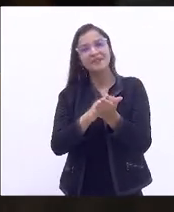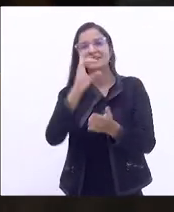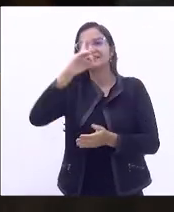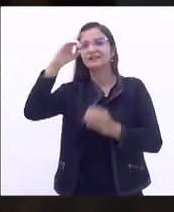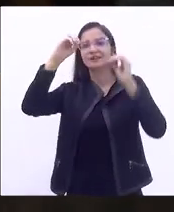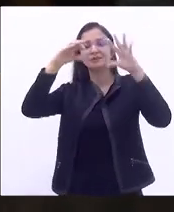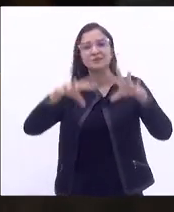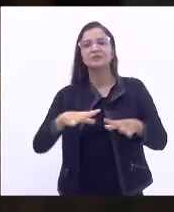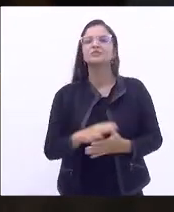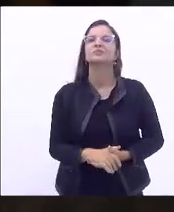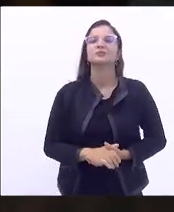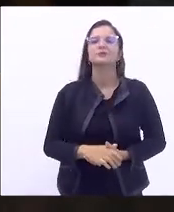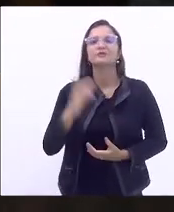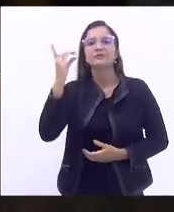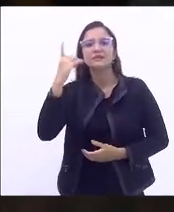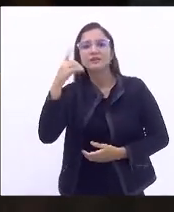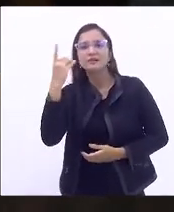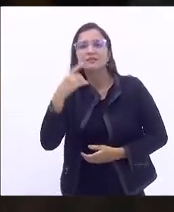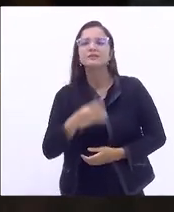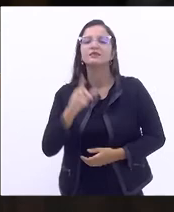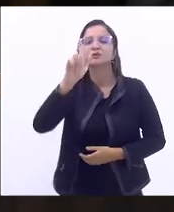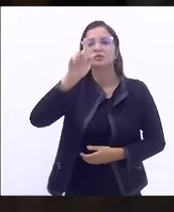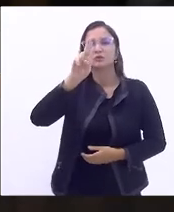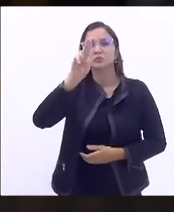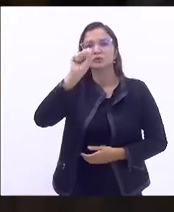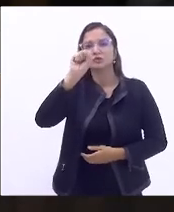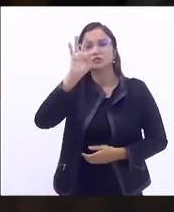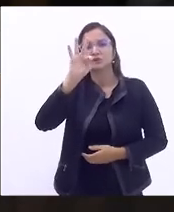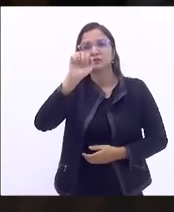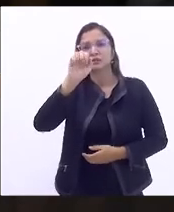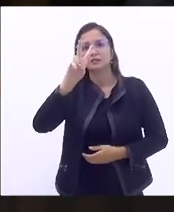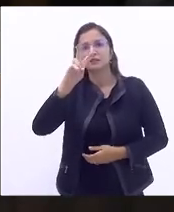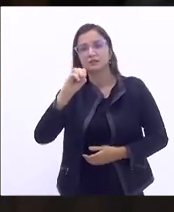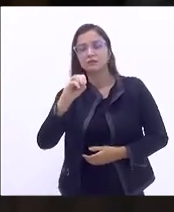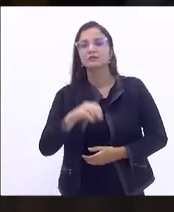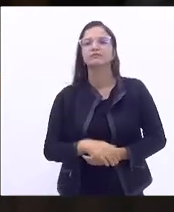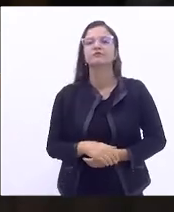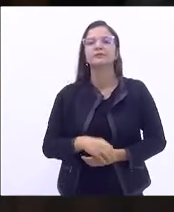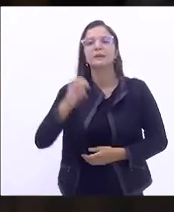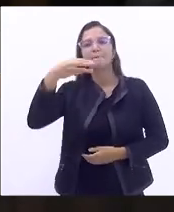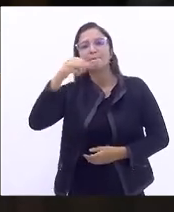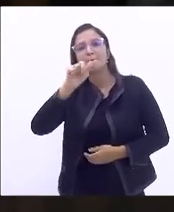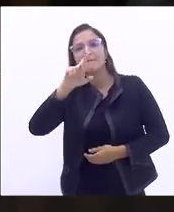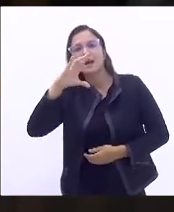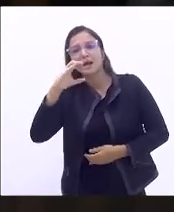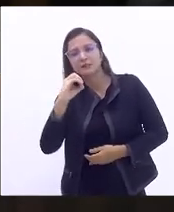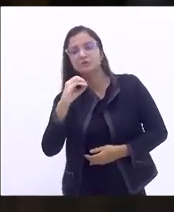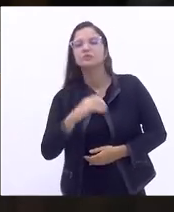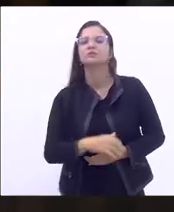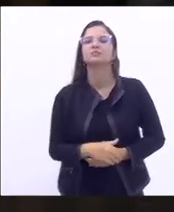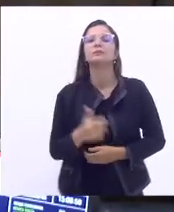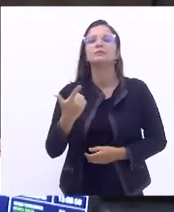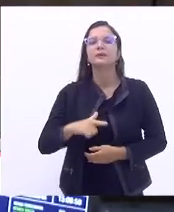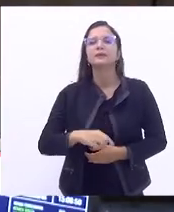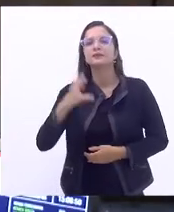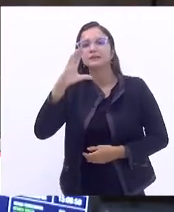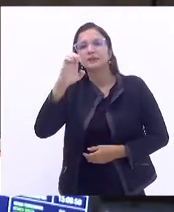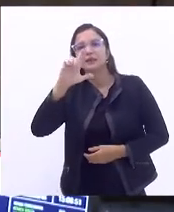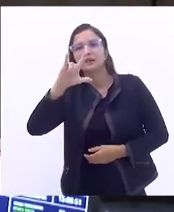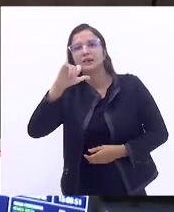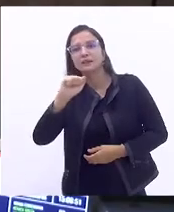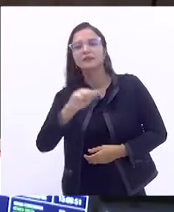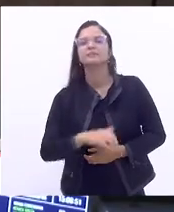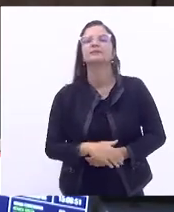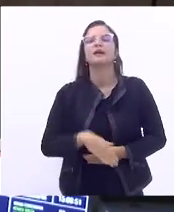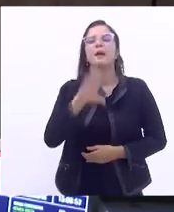doutor Deodalto, deputado Gustavo Schmidt, deputado Márcio Pacheco. Deputada Célia, deputado